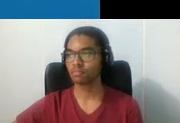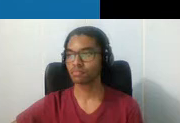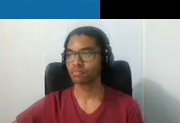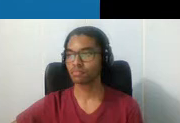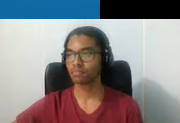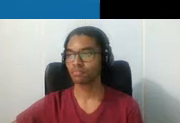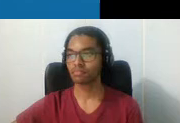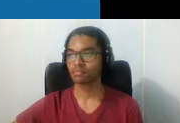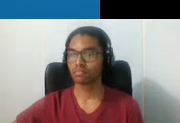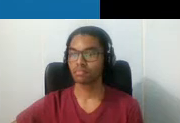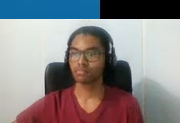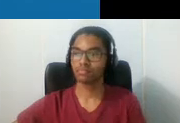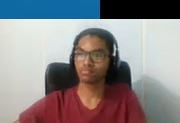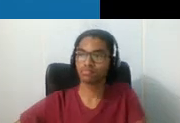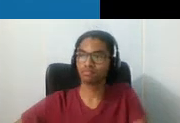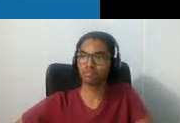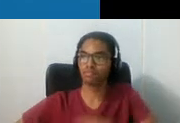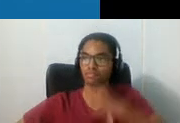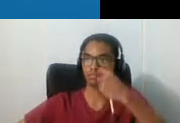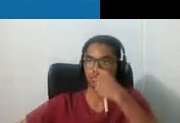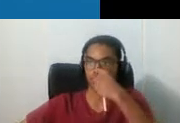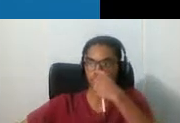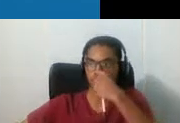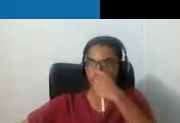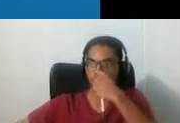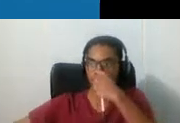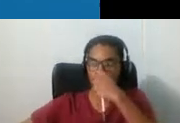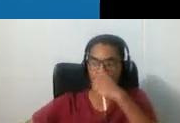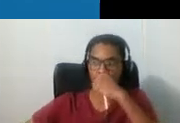O que vocês acham?